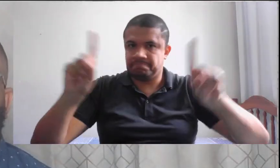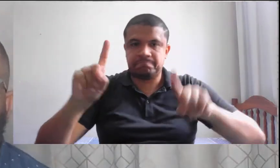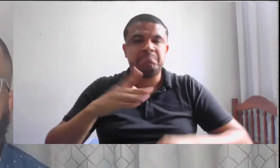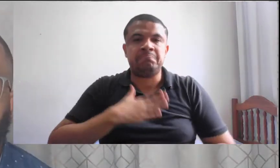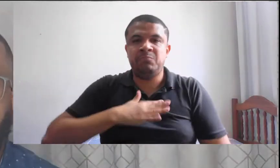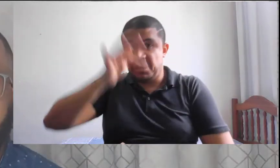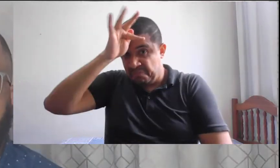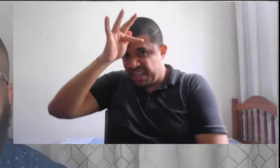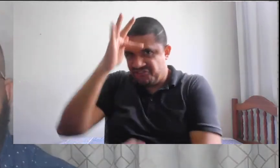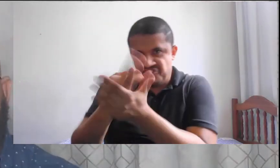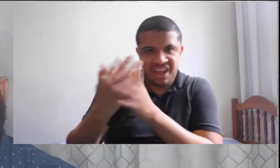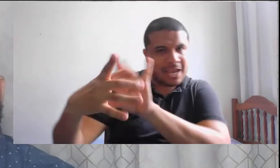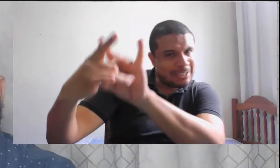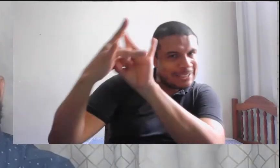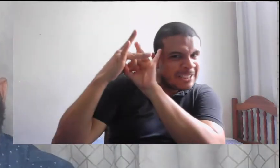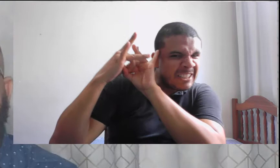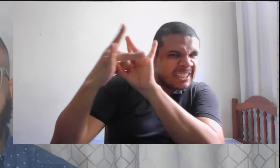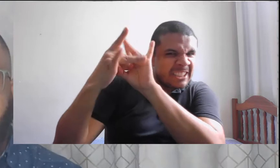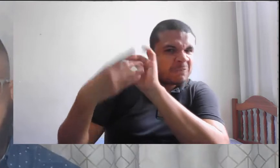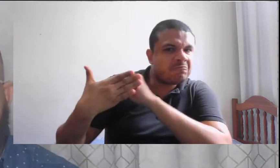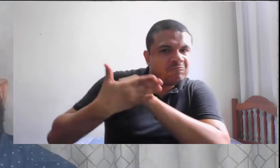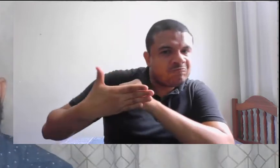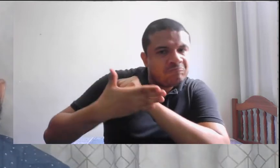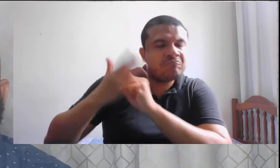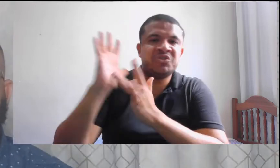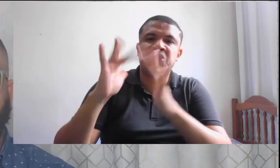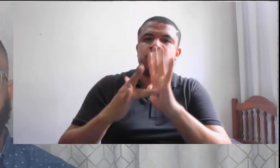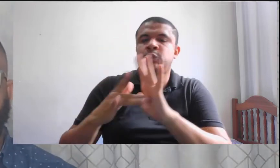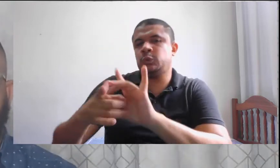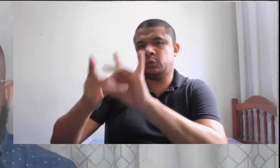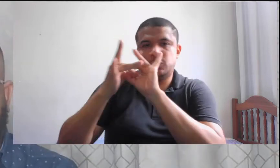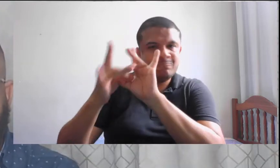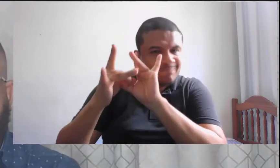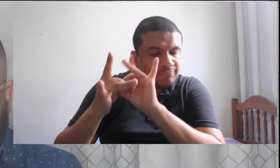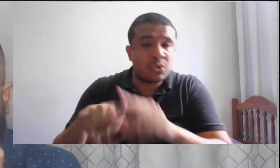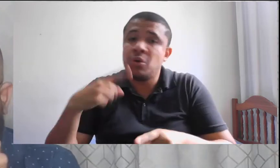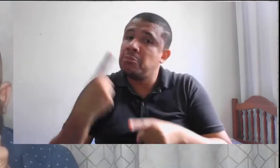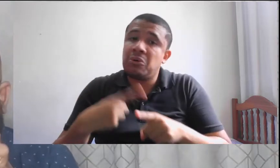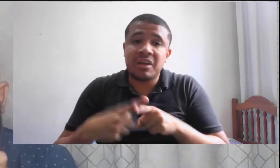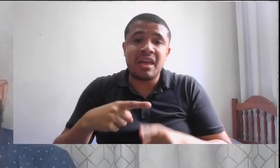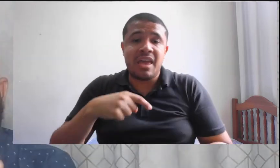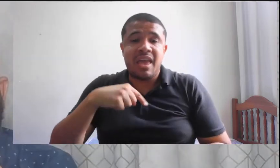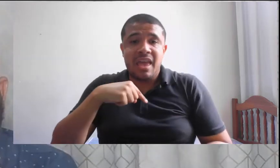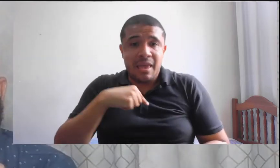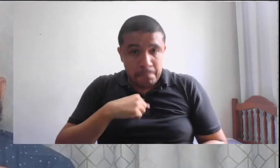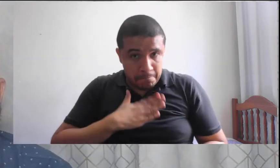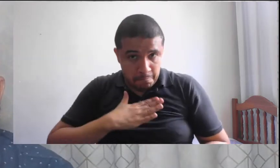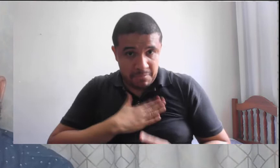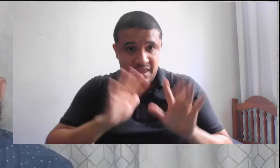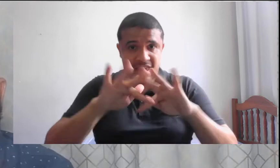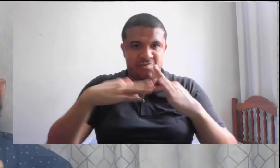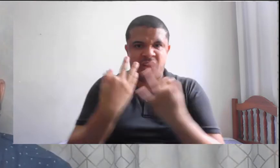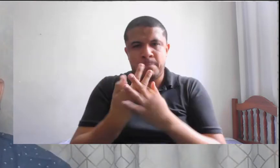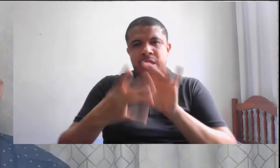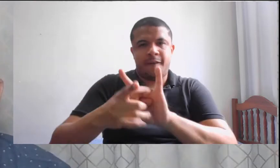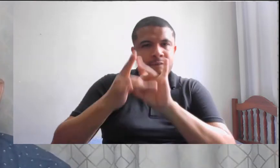A minha fé agora está fundada, inabalável, porque eu estabeleci a minha casa